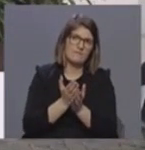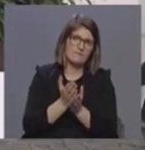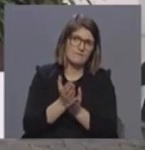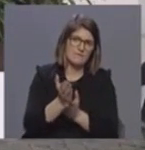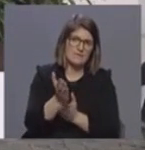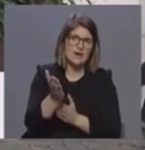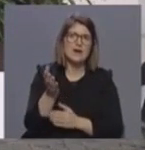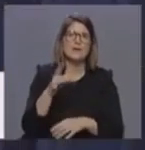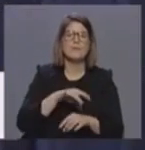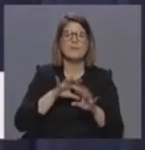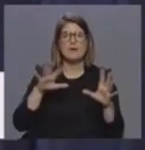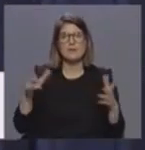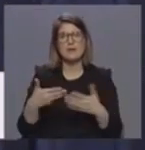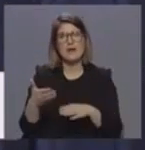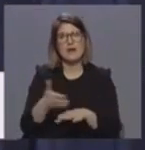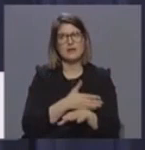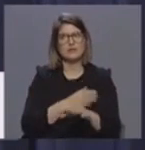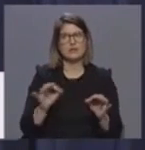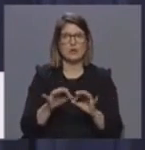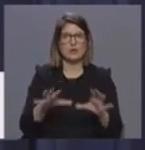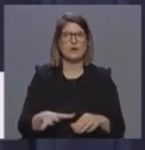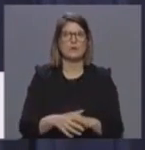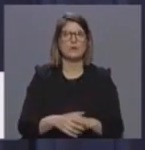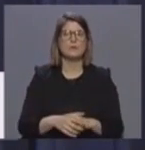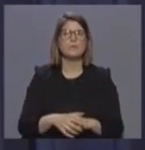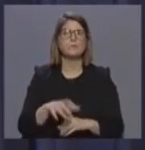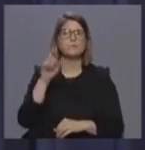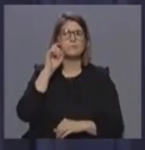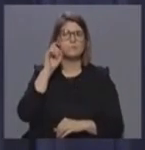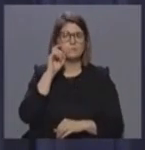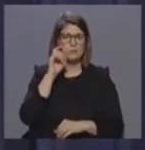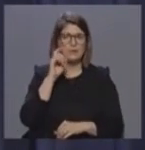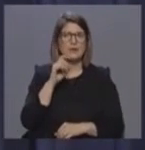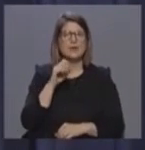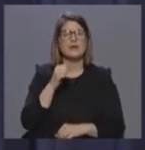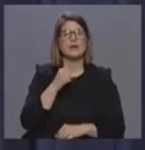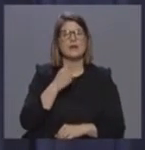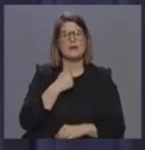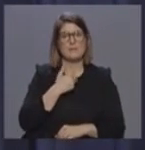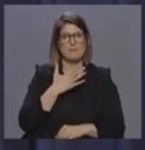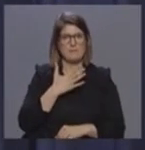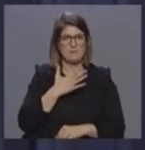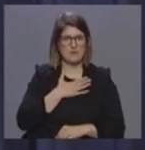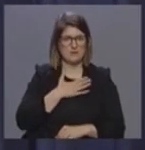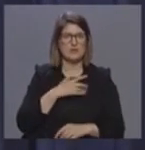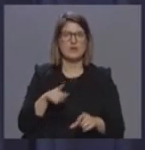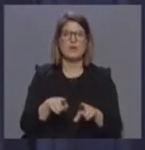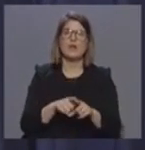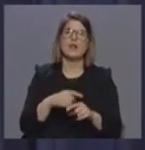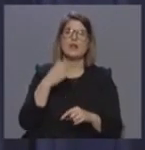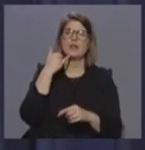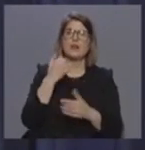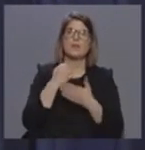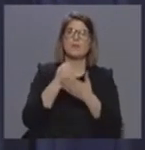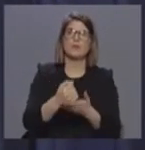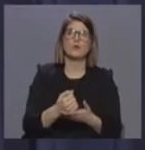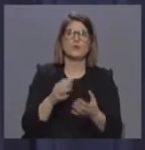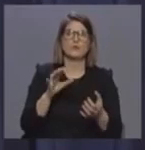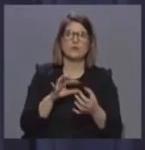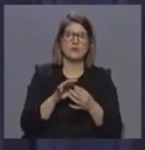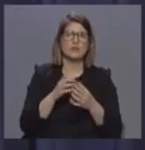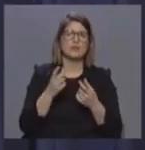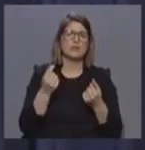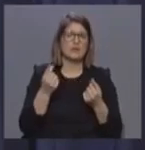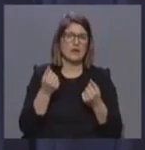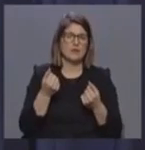pandemia. O assegurar que as empresas que tenham acesso às linhas de crédito de apoio à liquidez lançadas a nível